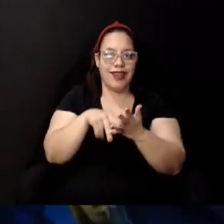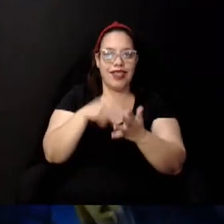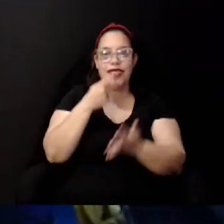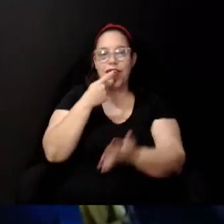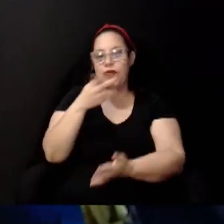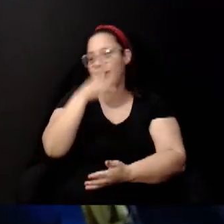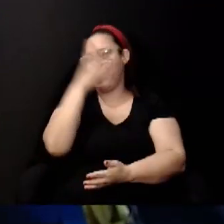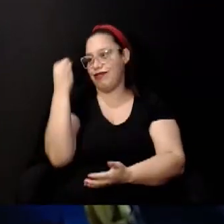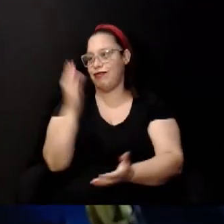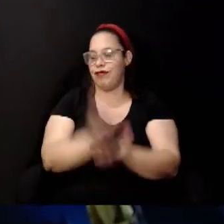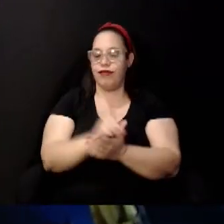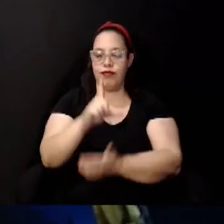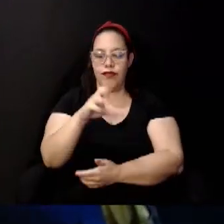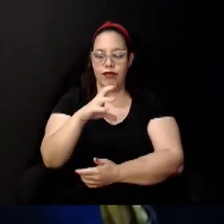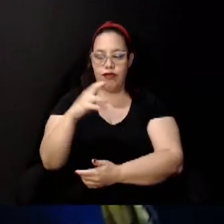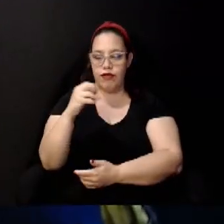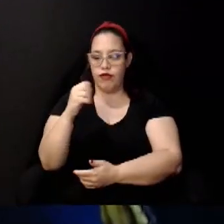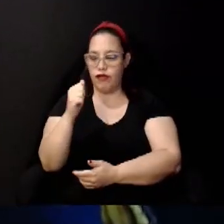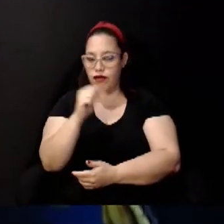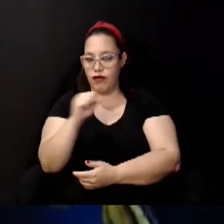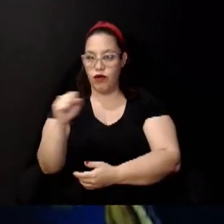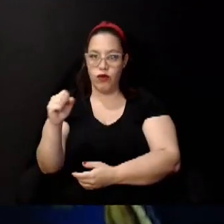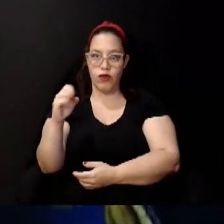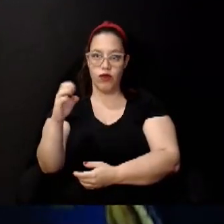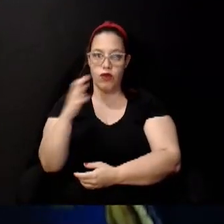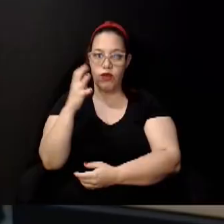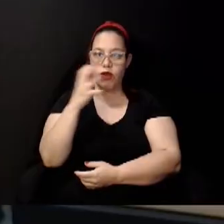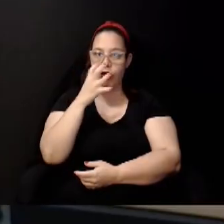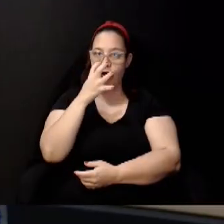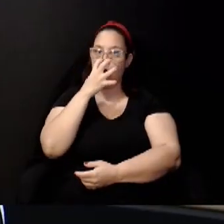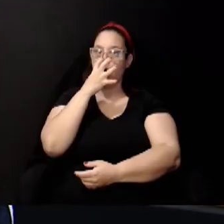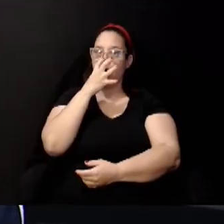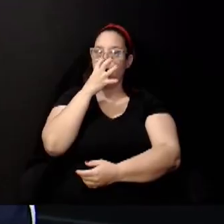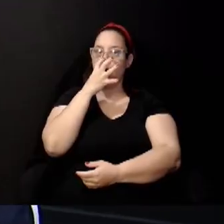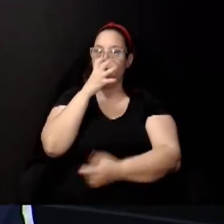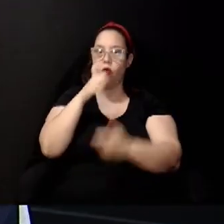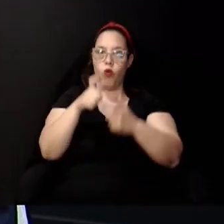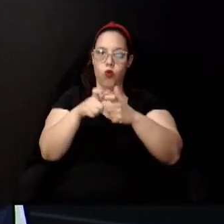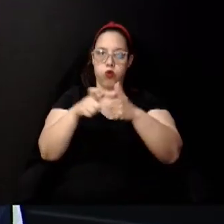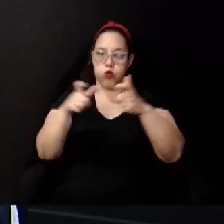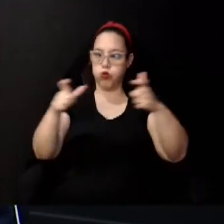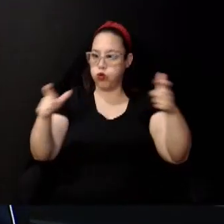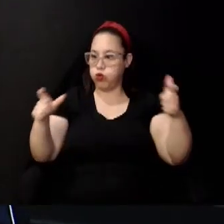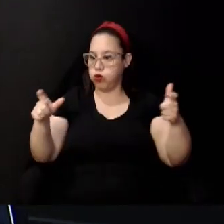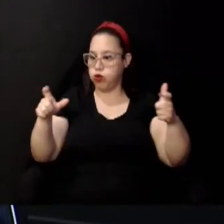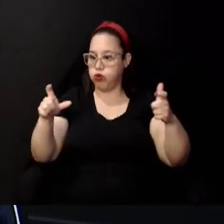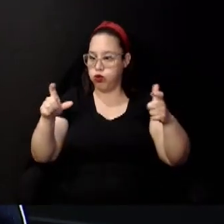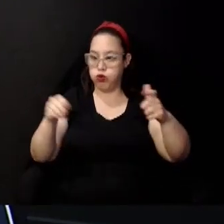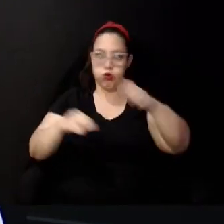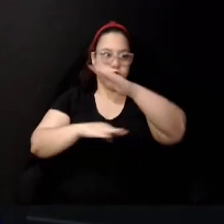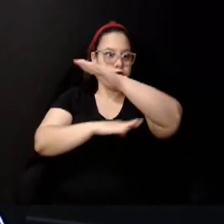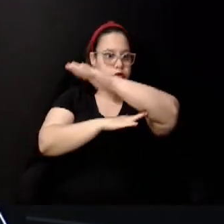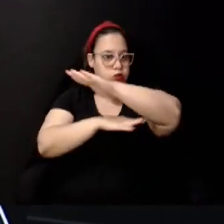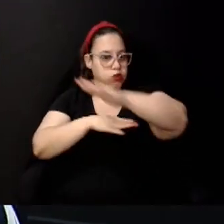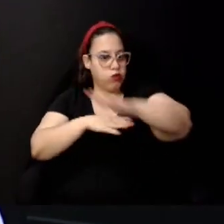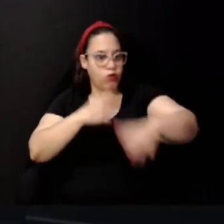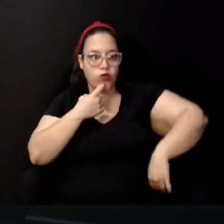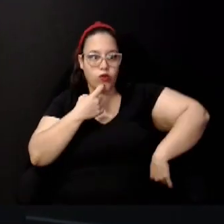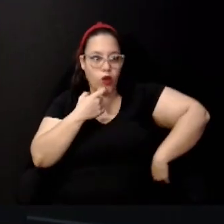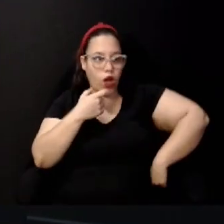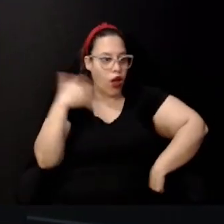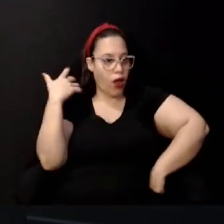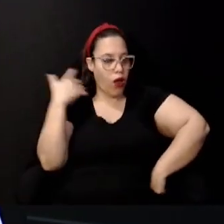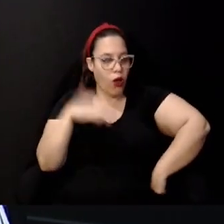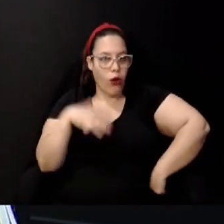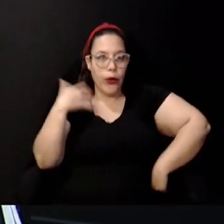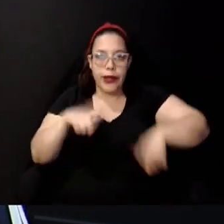Lucas contou que ficou impressionado com o tamanho da Câmara de Campinas. É muito grande. Você